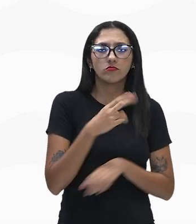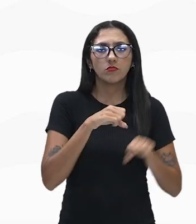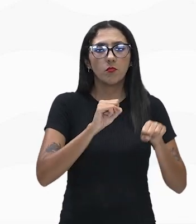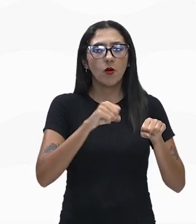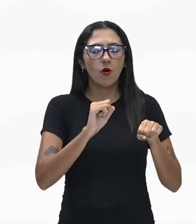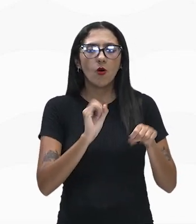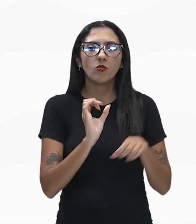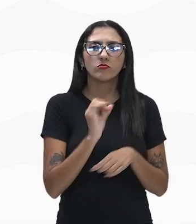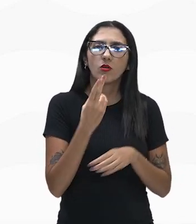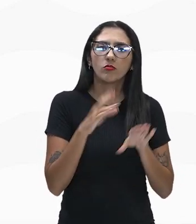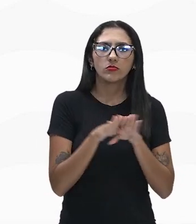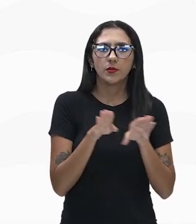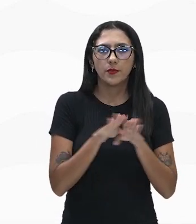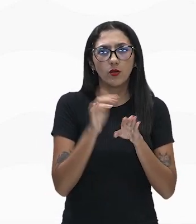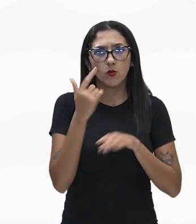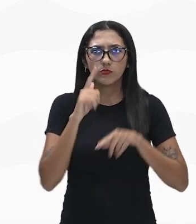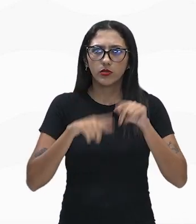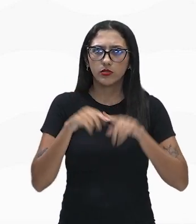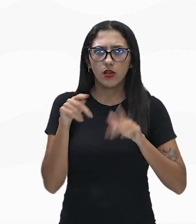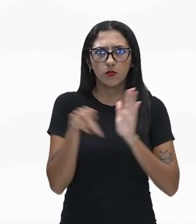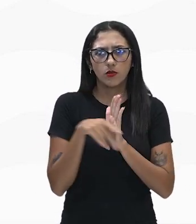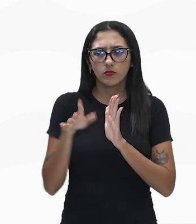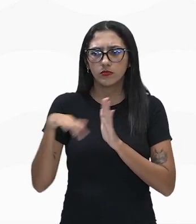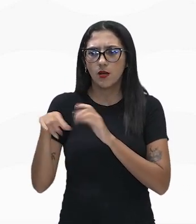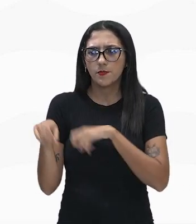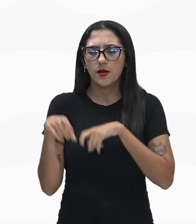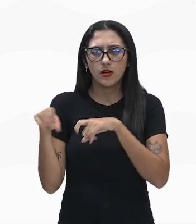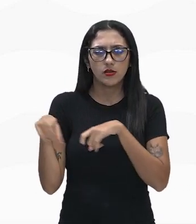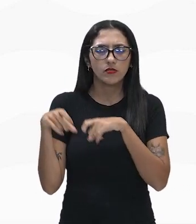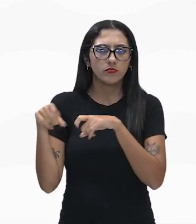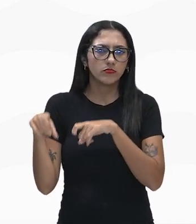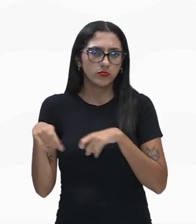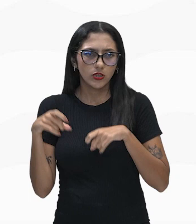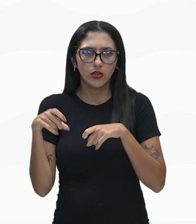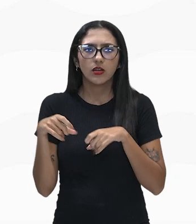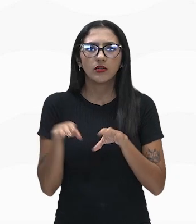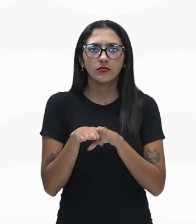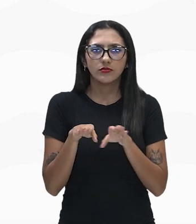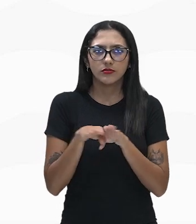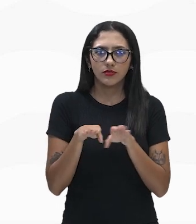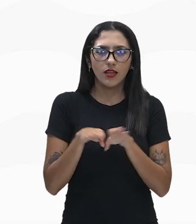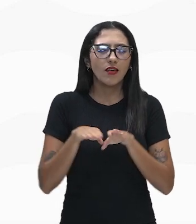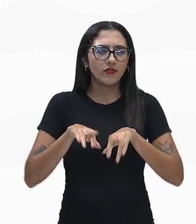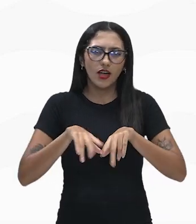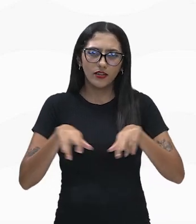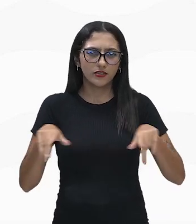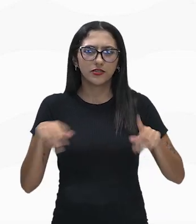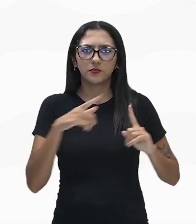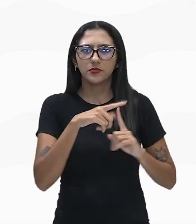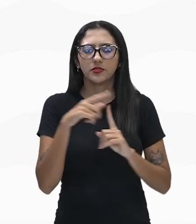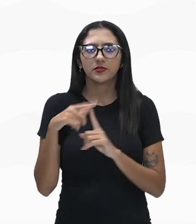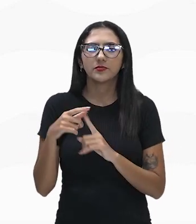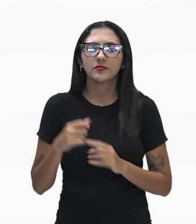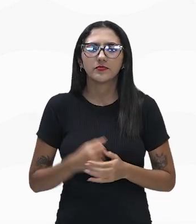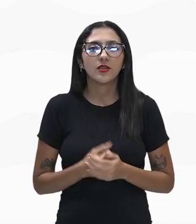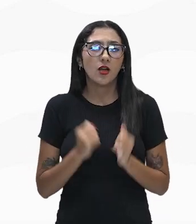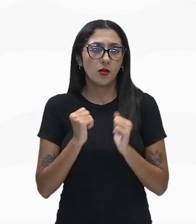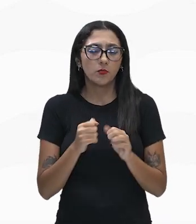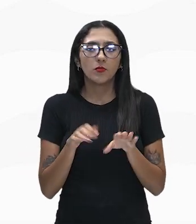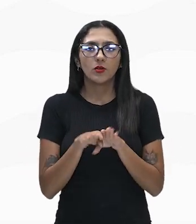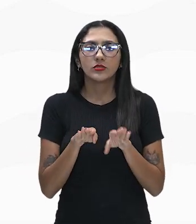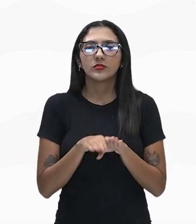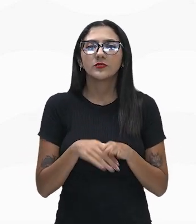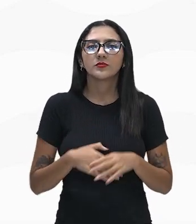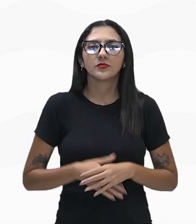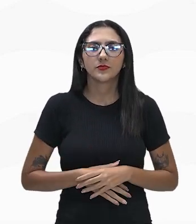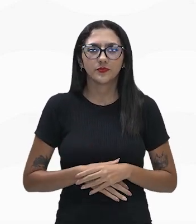ser também um veículo agrícola, que ajude lá na fazenda, Tudo isso pode ser financiado. Então, quando a gente fala veículo, é